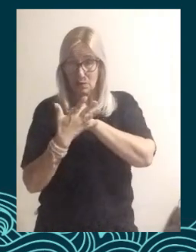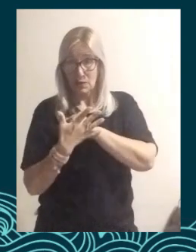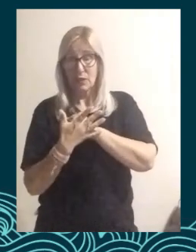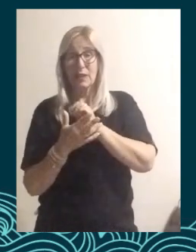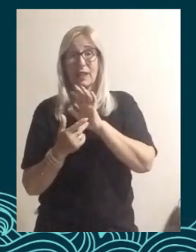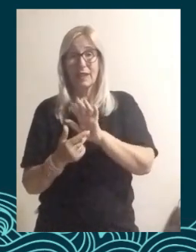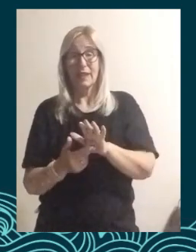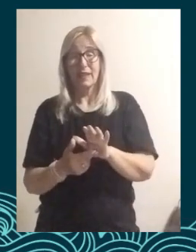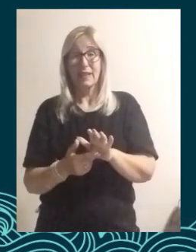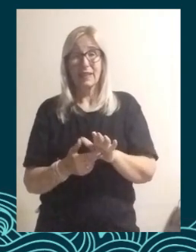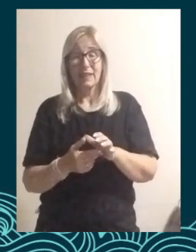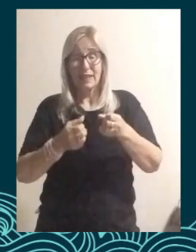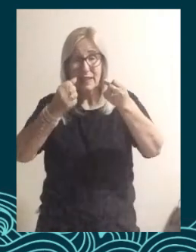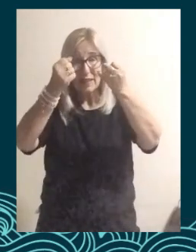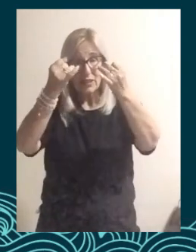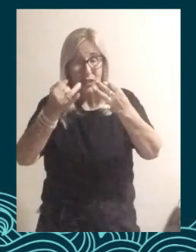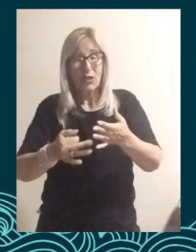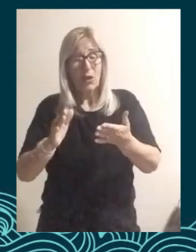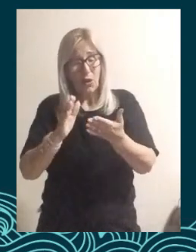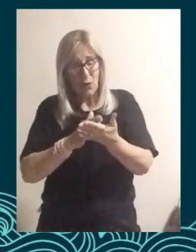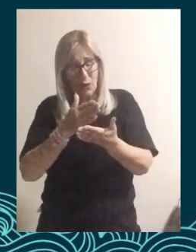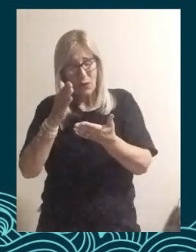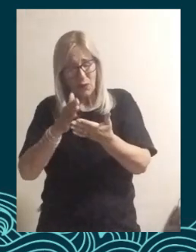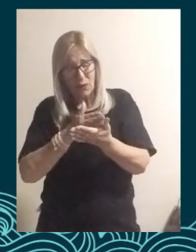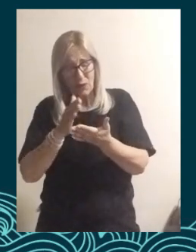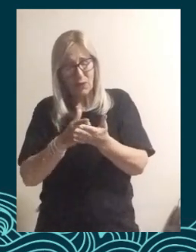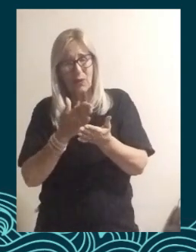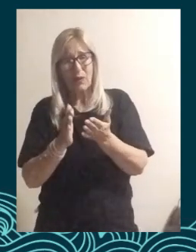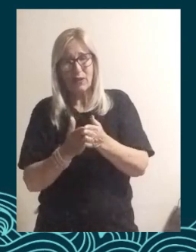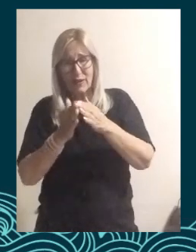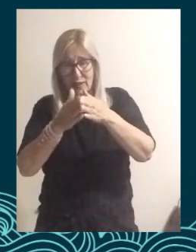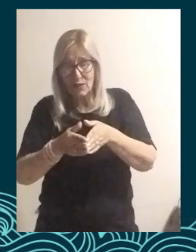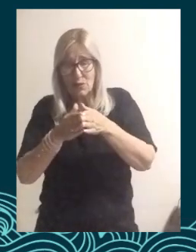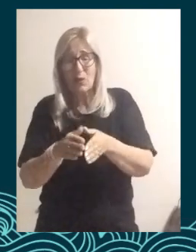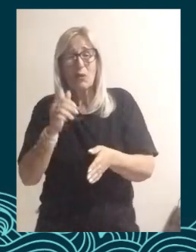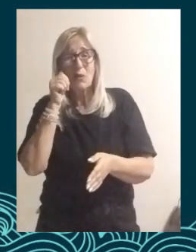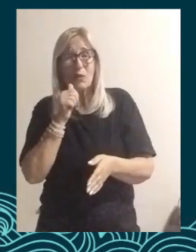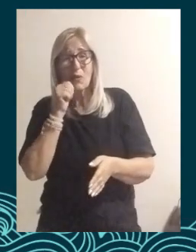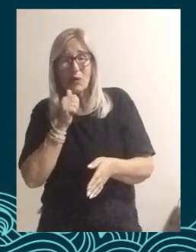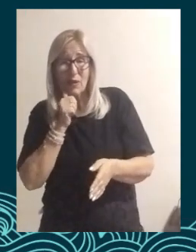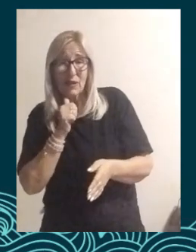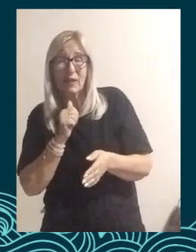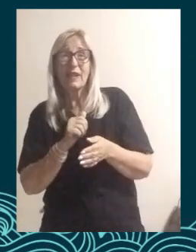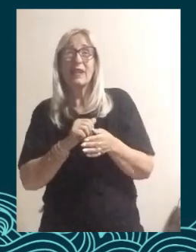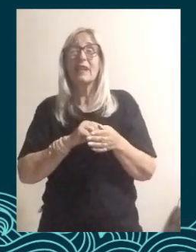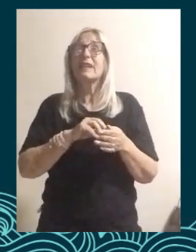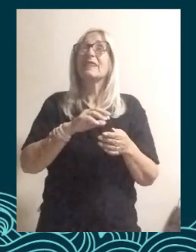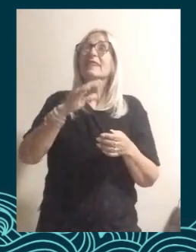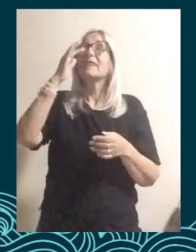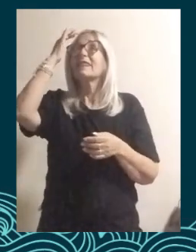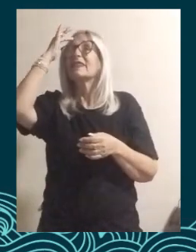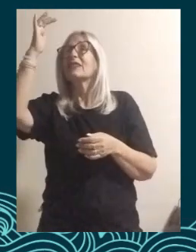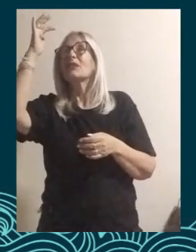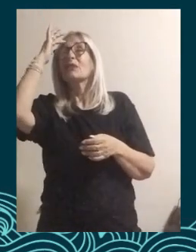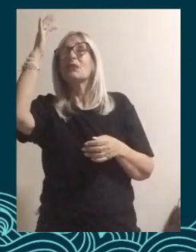privilégios, eu também, durante a pandemia, achei esse lugar de escrever. Escrevi um livro falando sobre uma mulher que estava navegando sozinha em busca